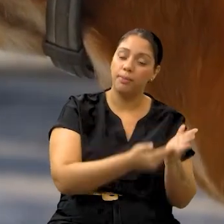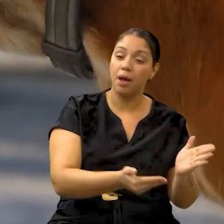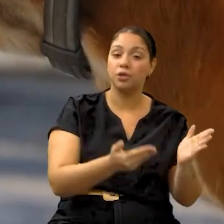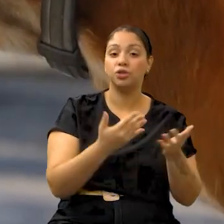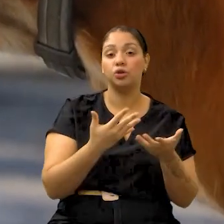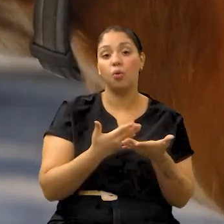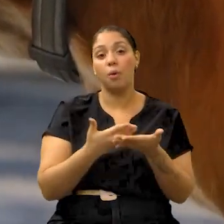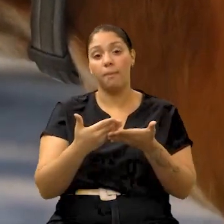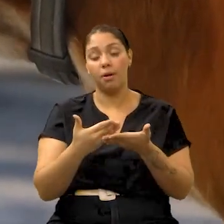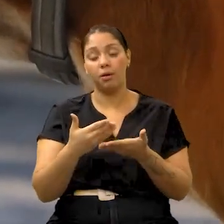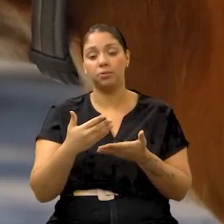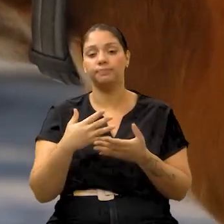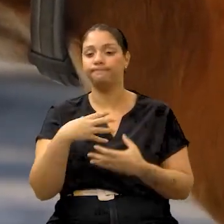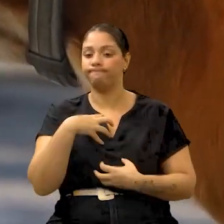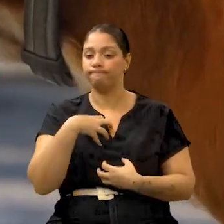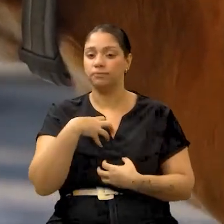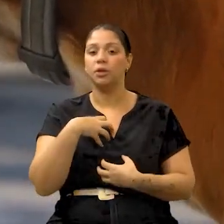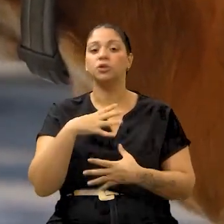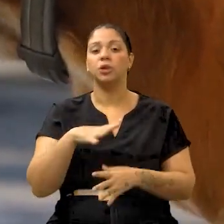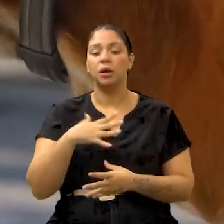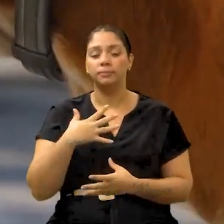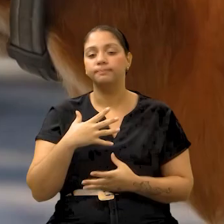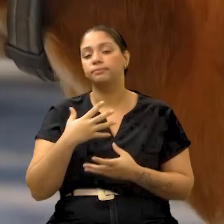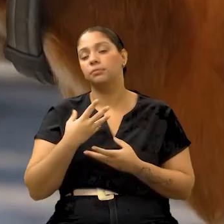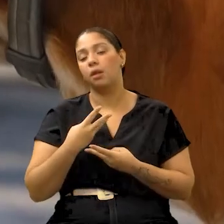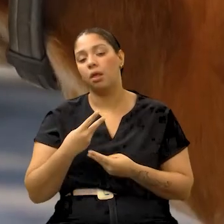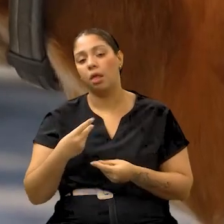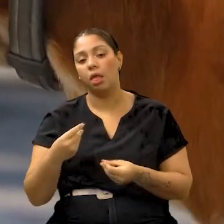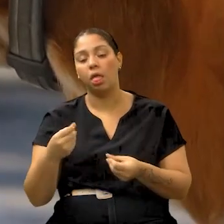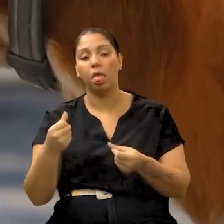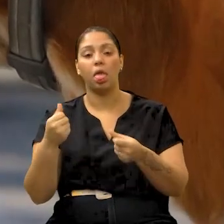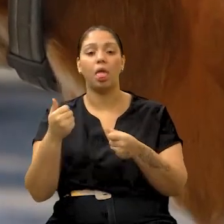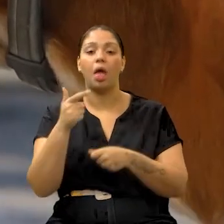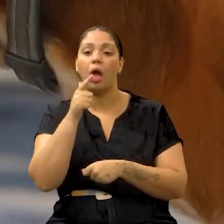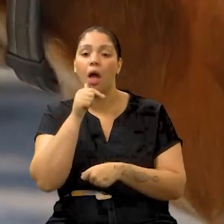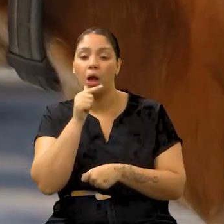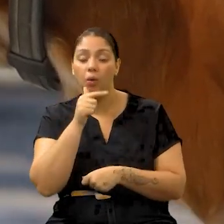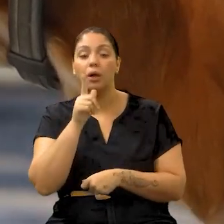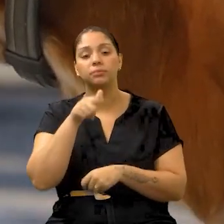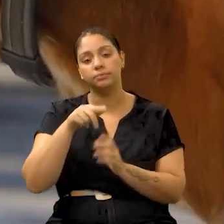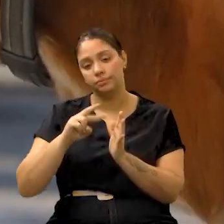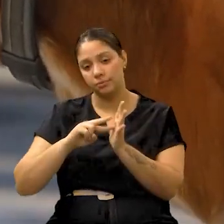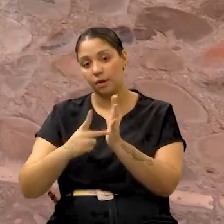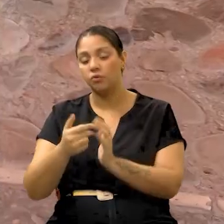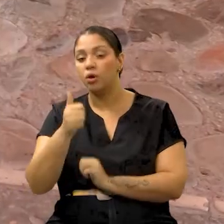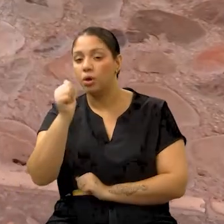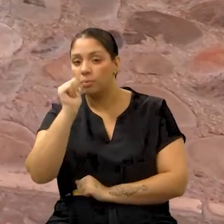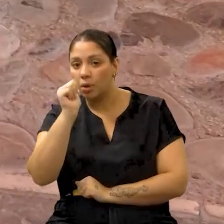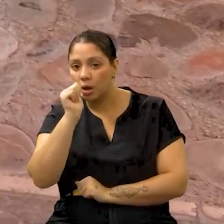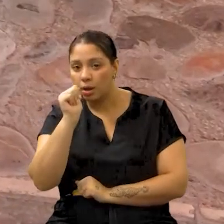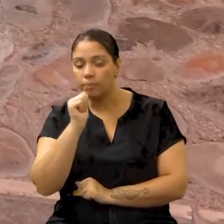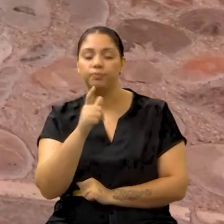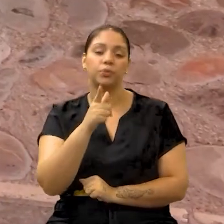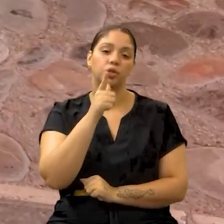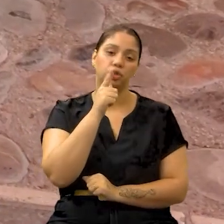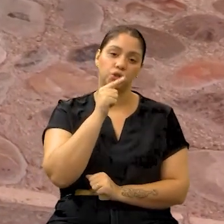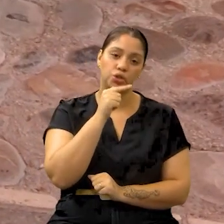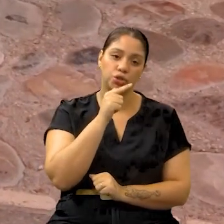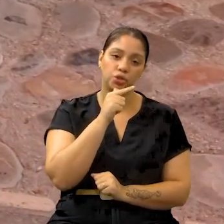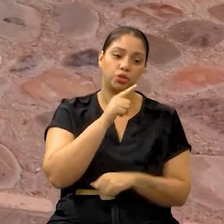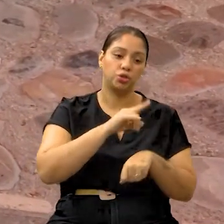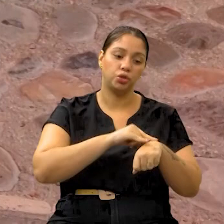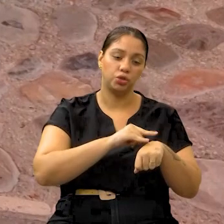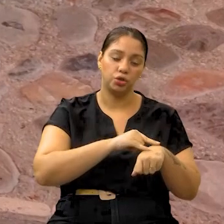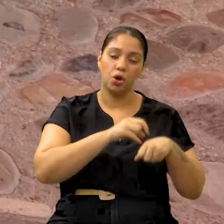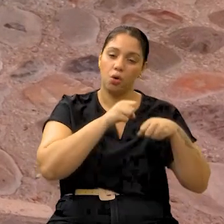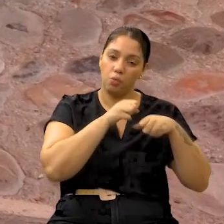começa a ficar desidratado. Então, os primeiros sinais observados pelos tutores são o aumento da produção de urina e